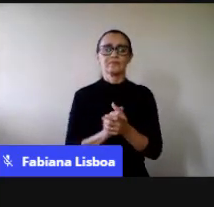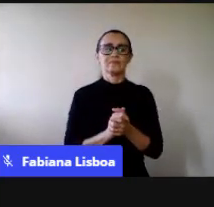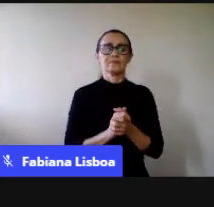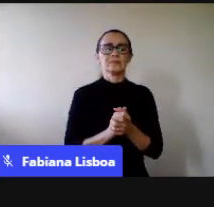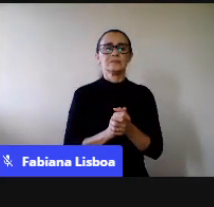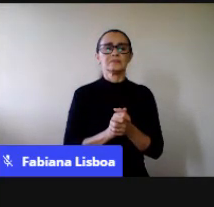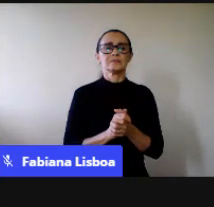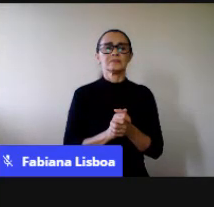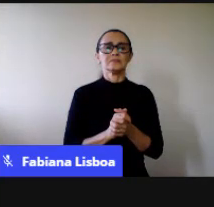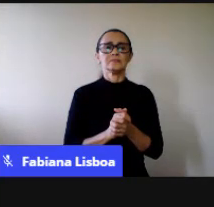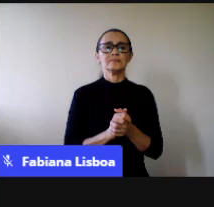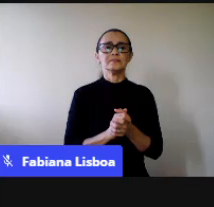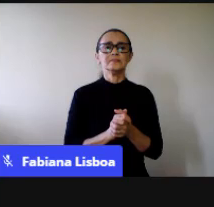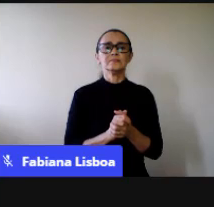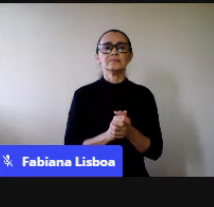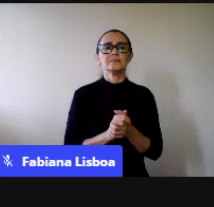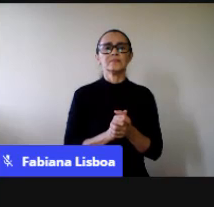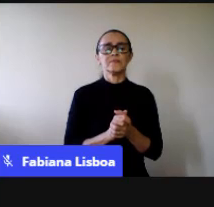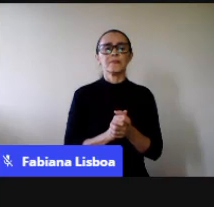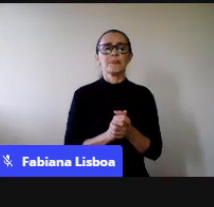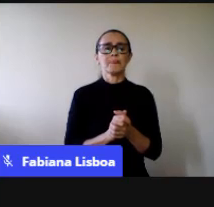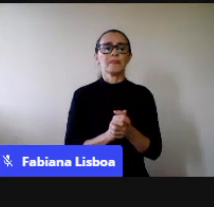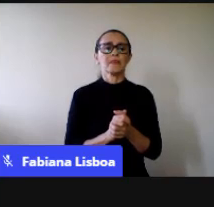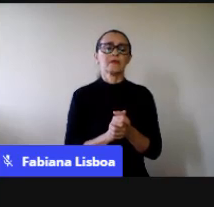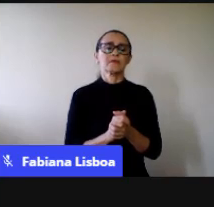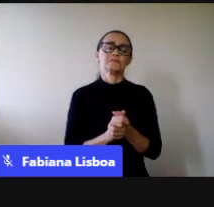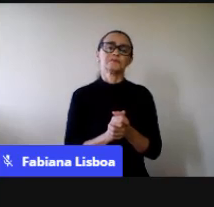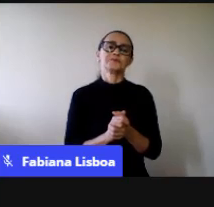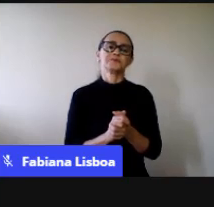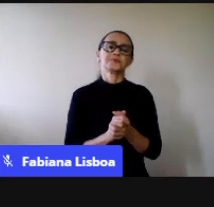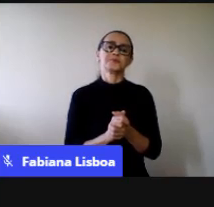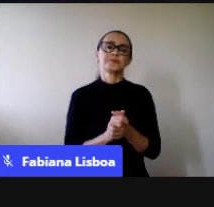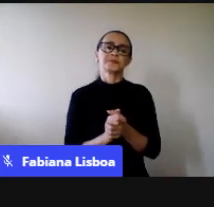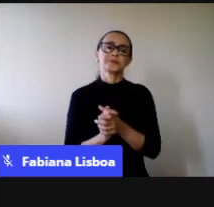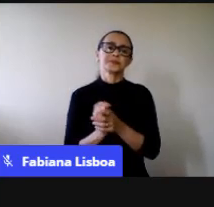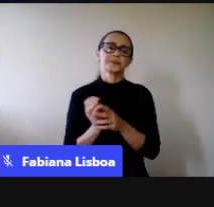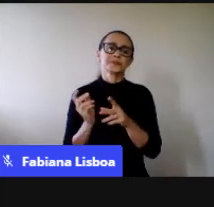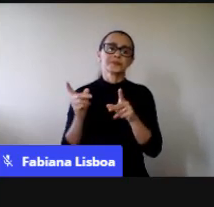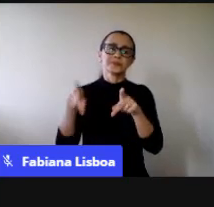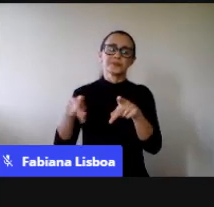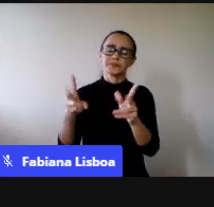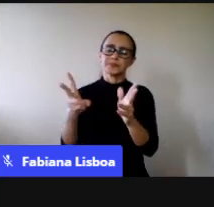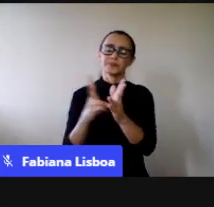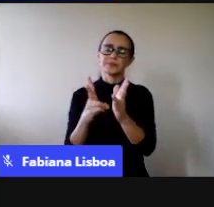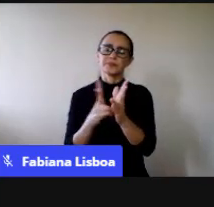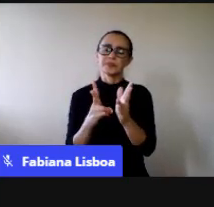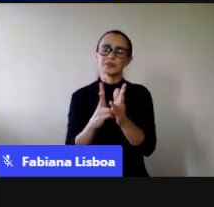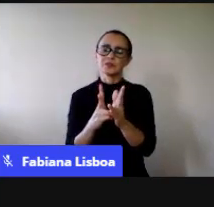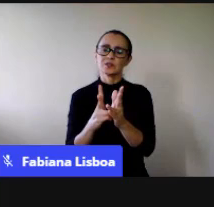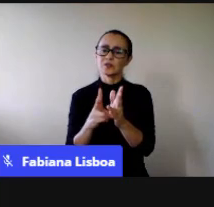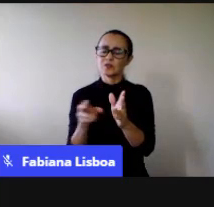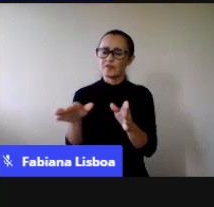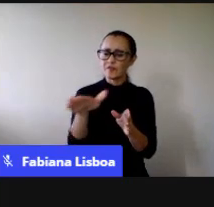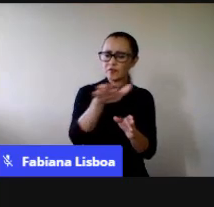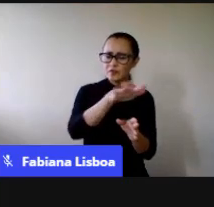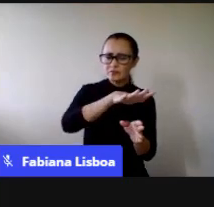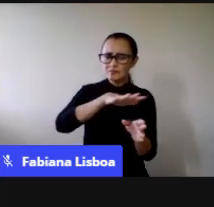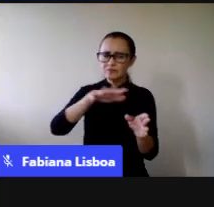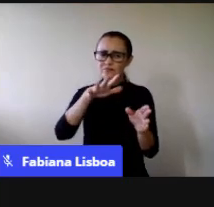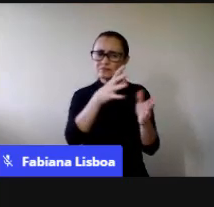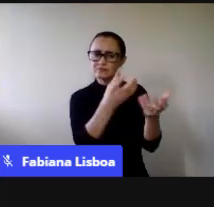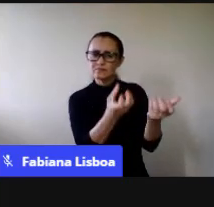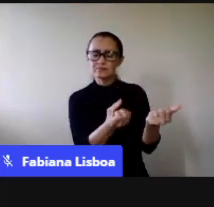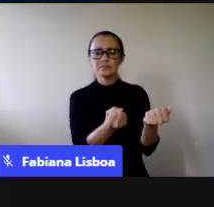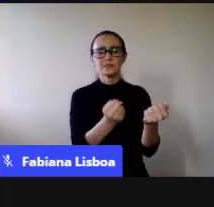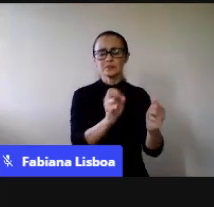Pode ir para o próximo. Então, os povos indígenas, eles só foram reconhecidos na sua diferença a partir